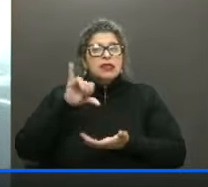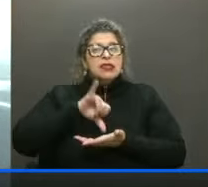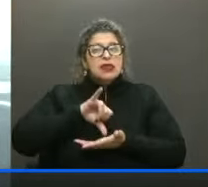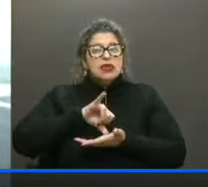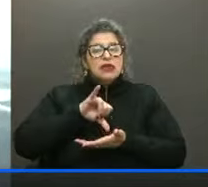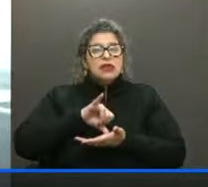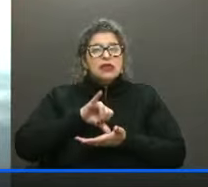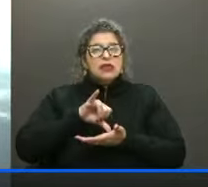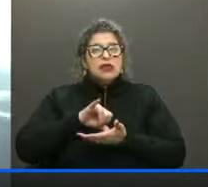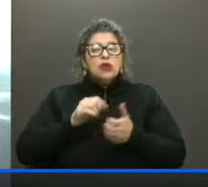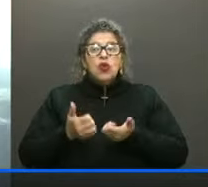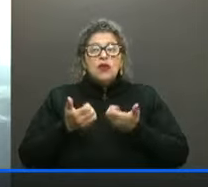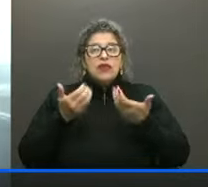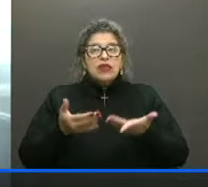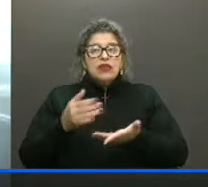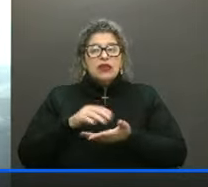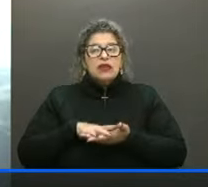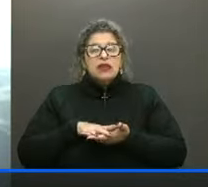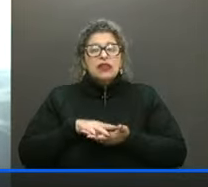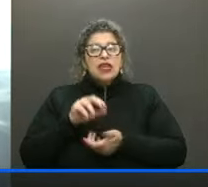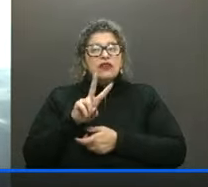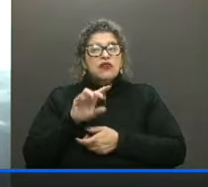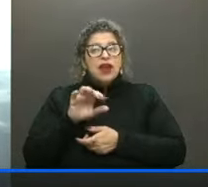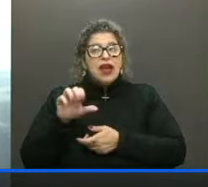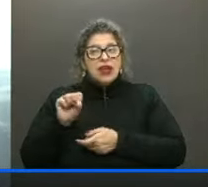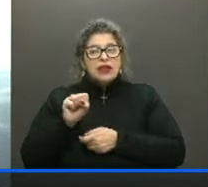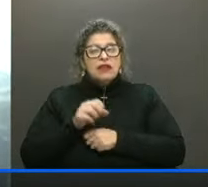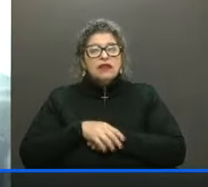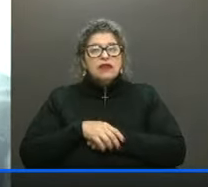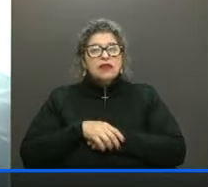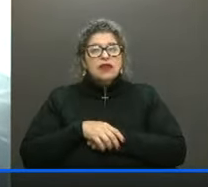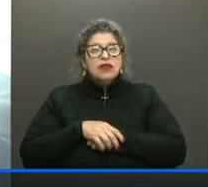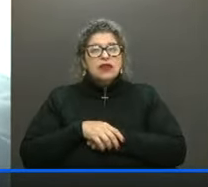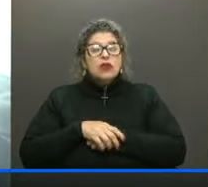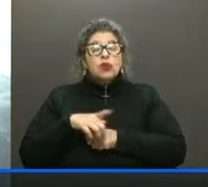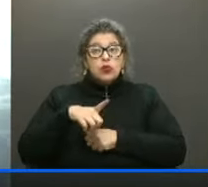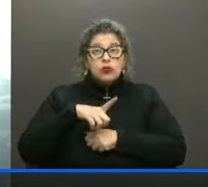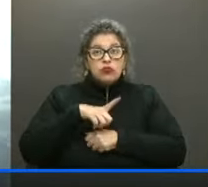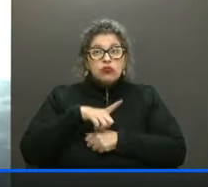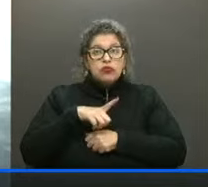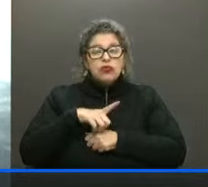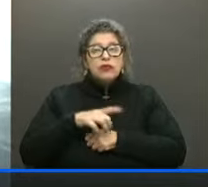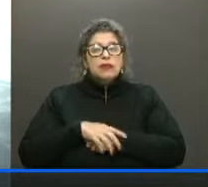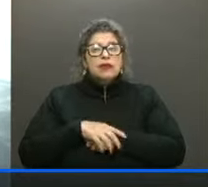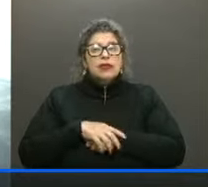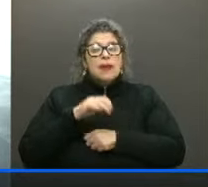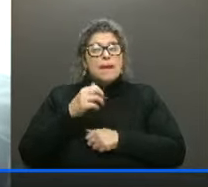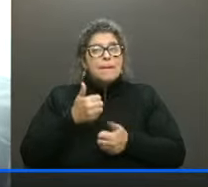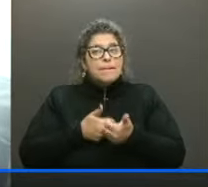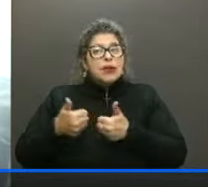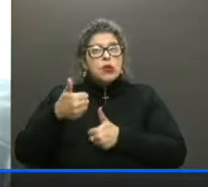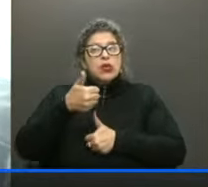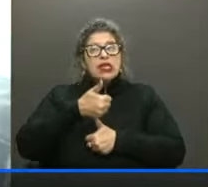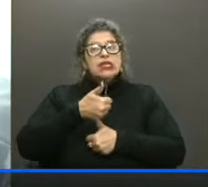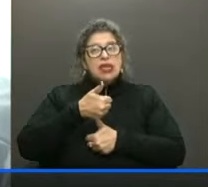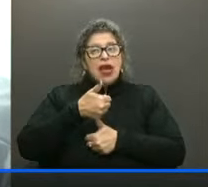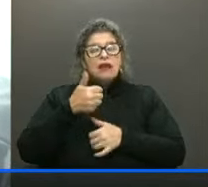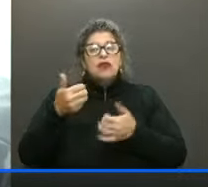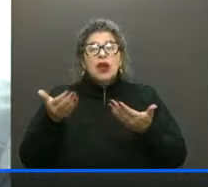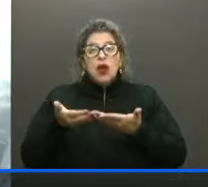das vagas, né, pelo nosso setor, né? Eu acho que uma das questões, o que a gente tem buscado priorizar nesse momento